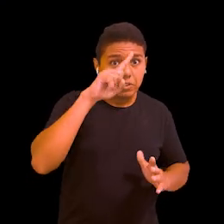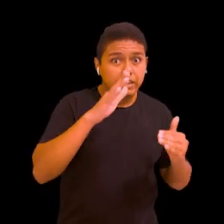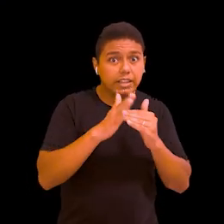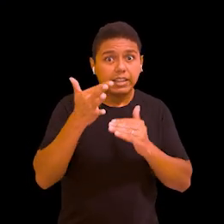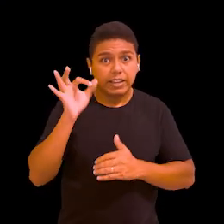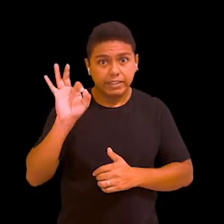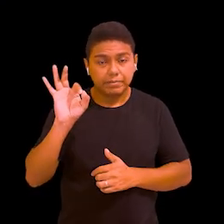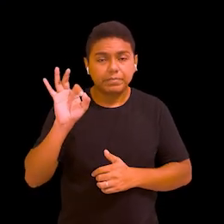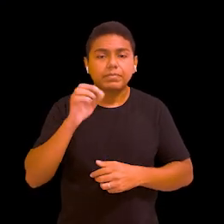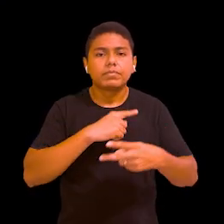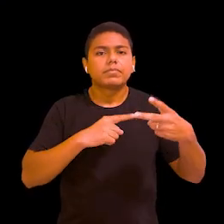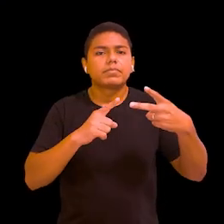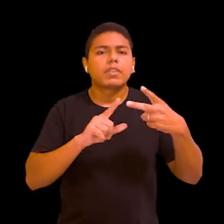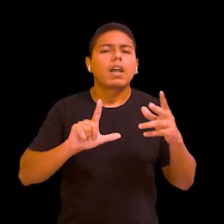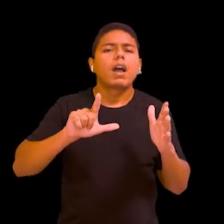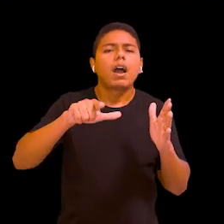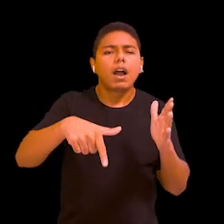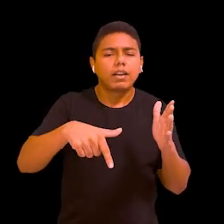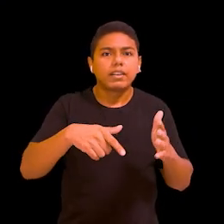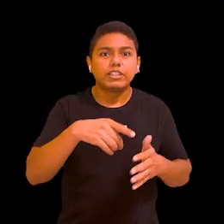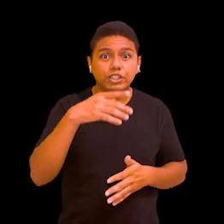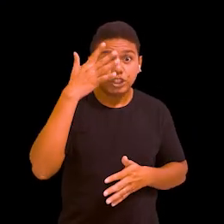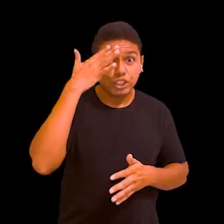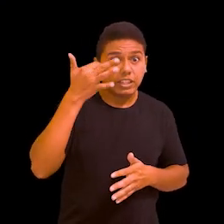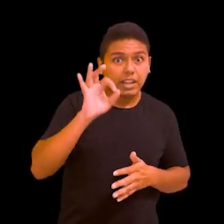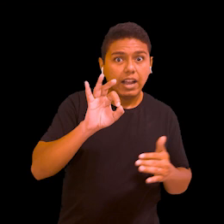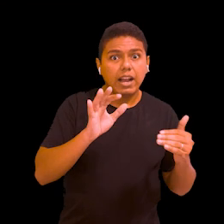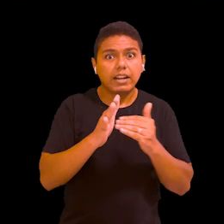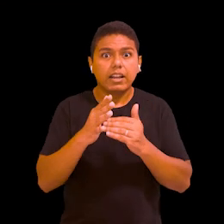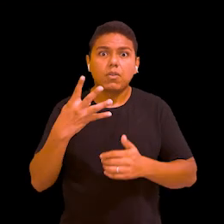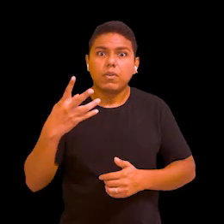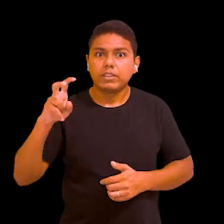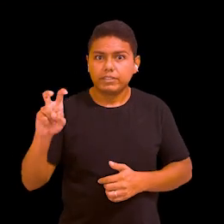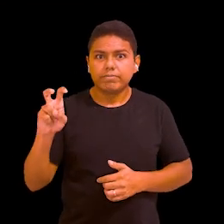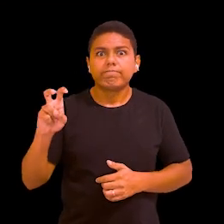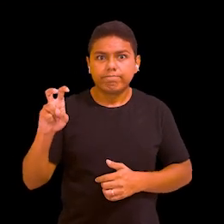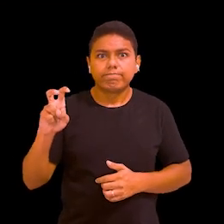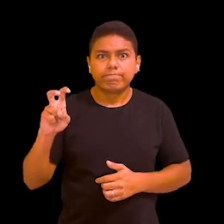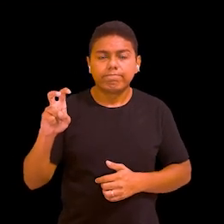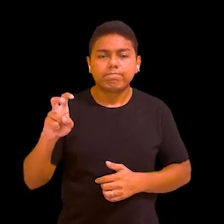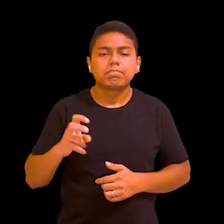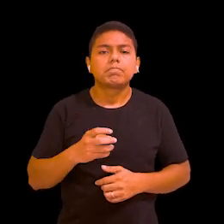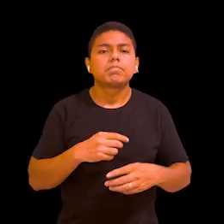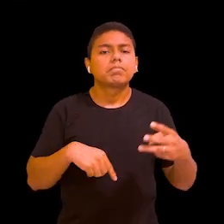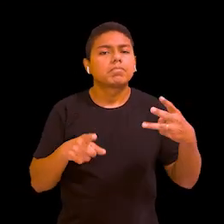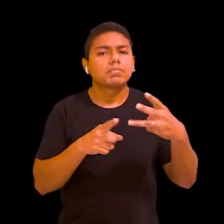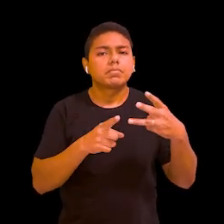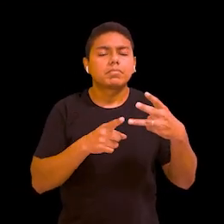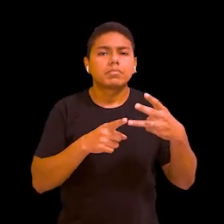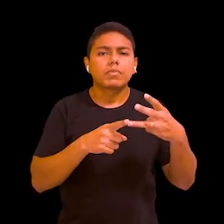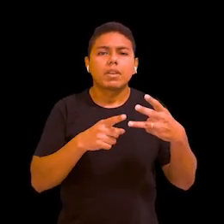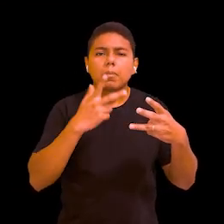após o parto, tardio, entre o 11º e 45º dia após o parto,